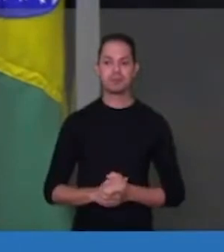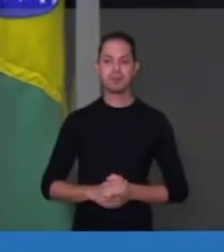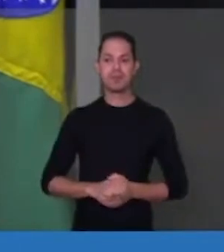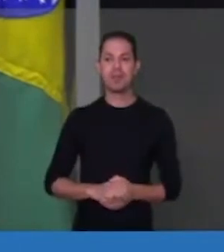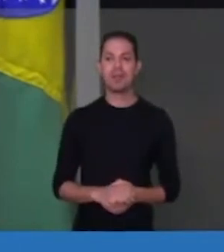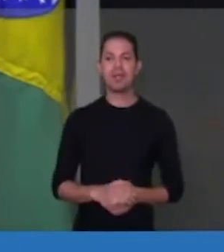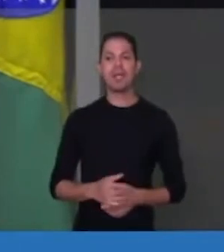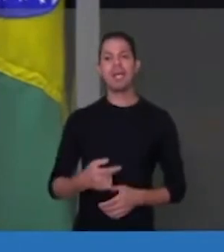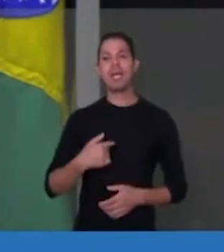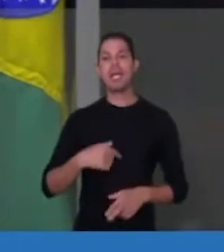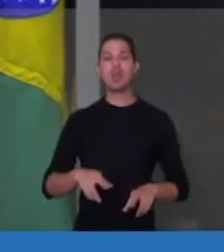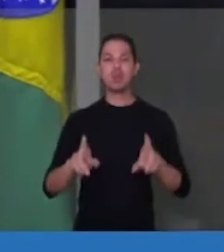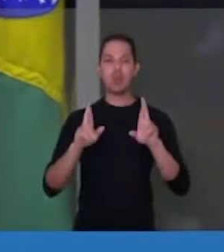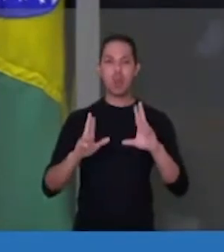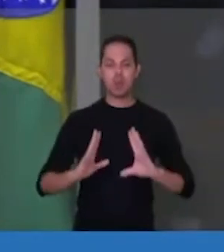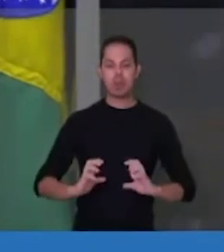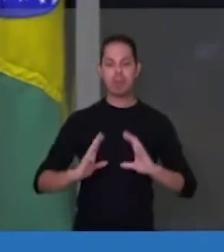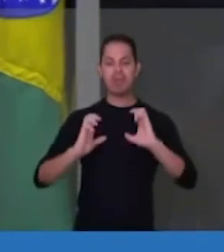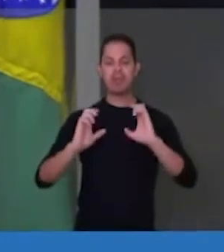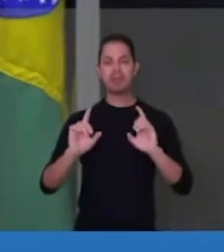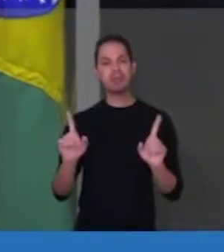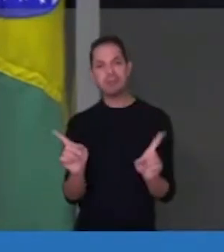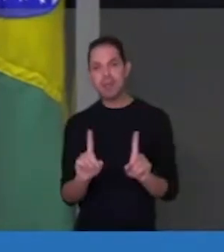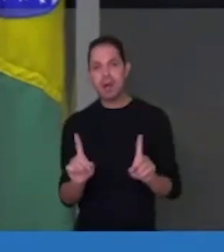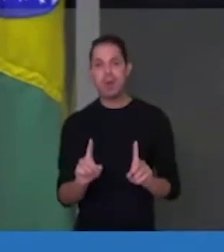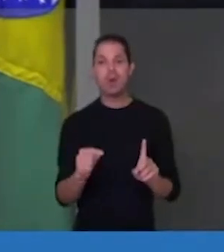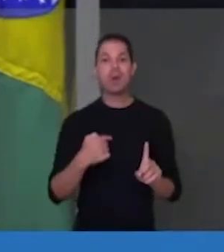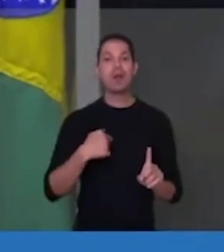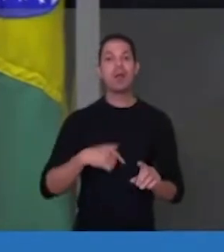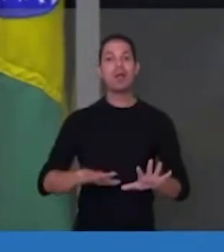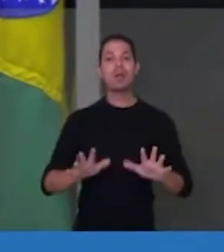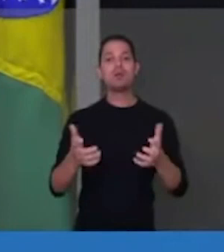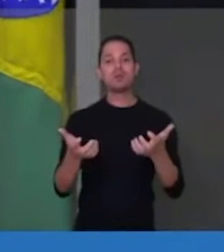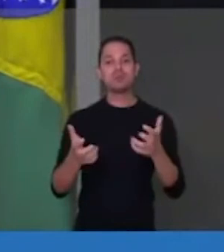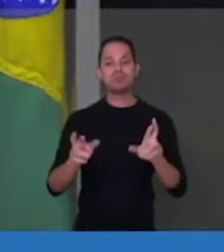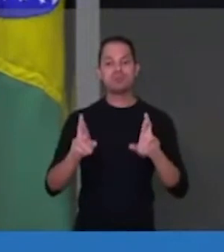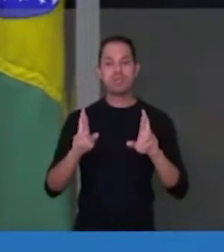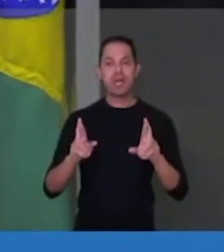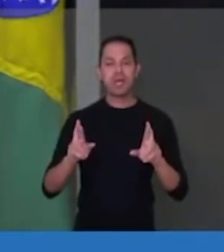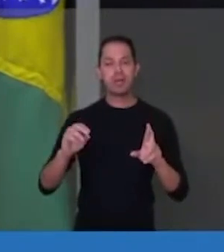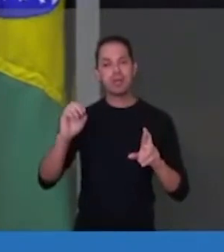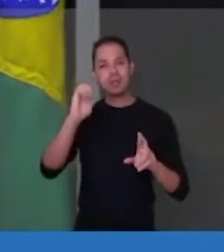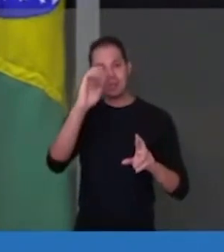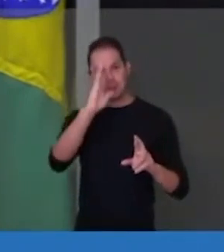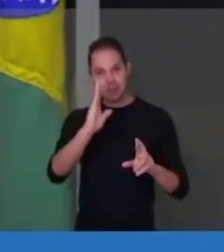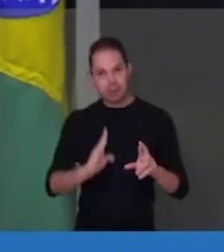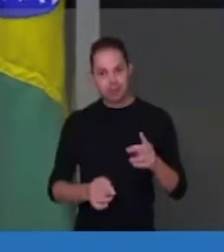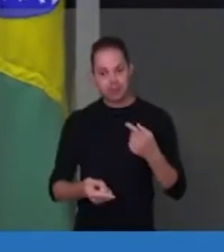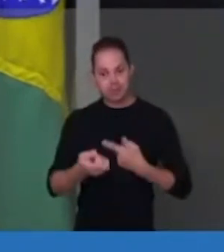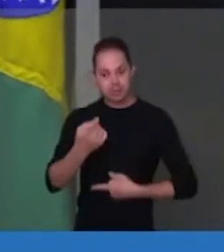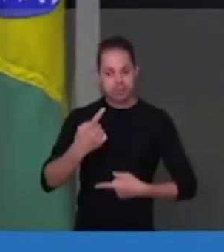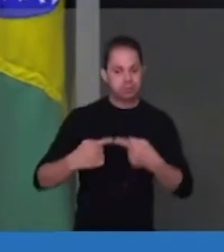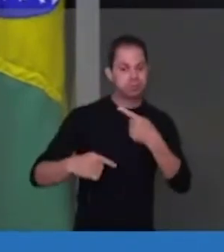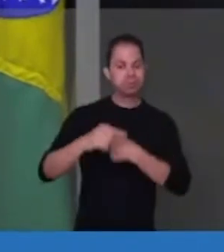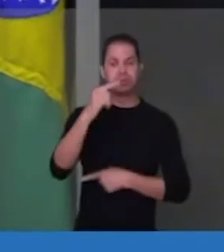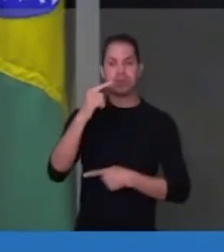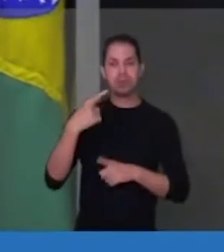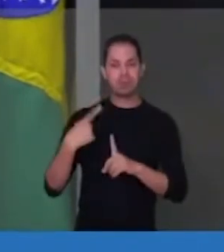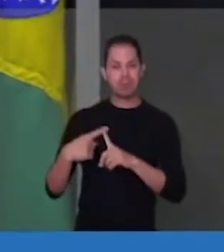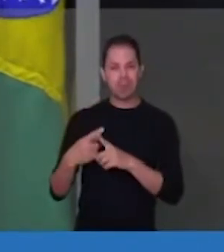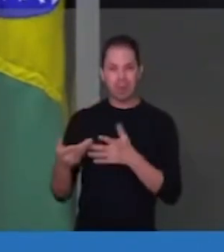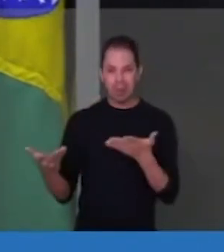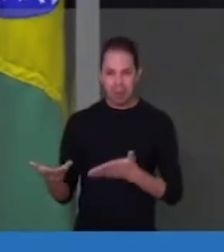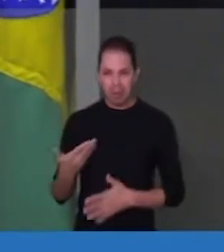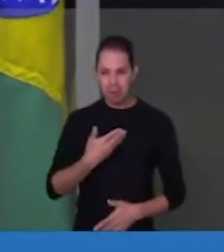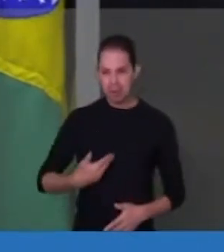torço para a briga. Eu torço, de fato, para que esse país saia das mãos de poucas pessoas que envergonham o nosso Brasil